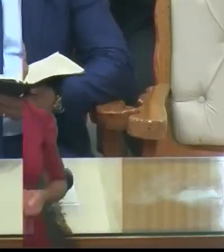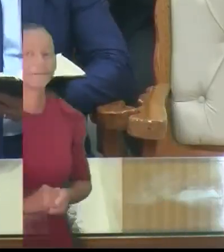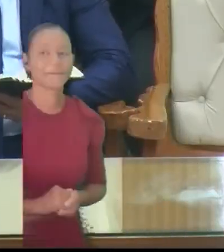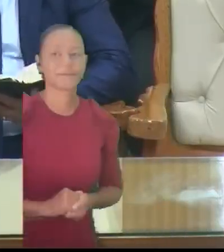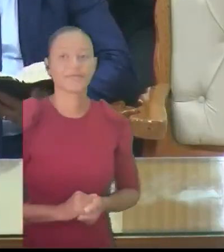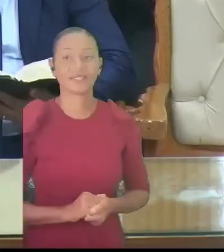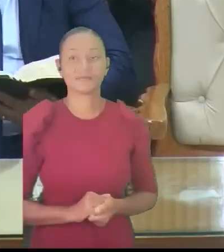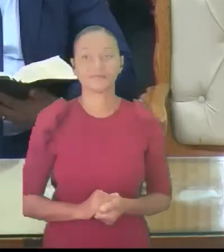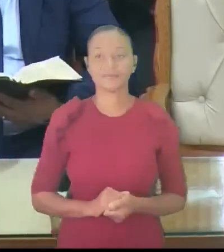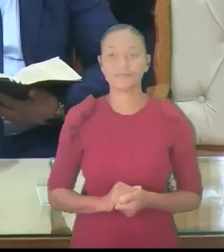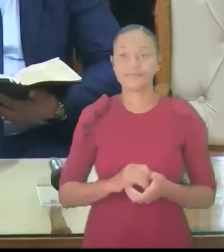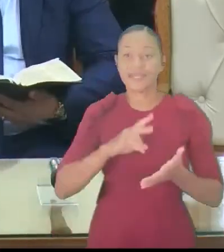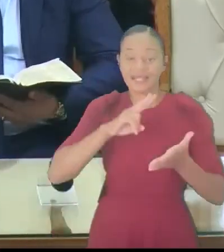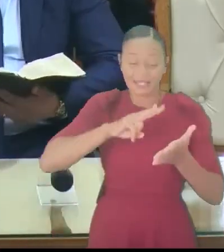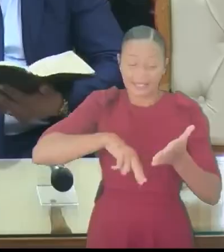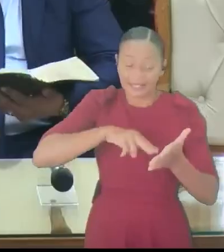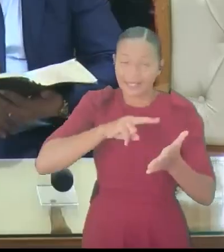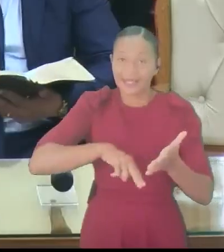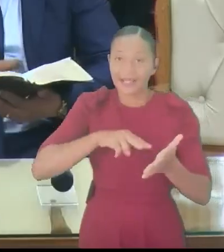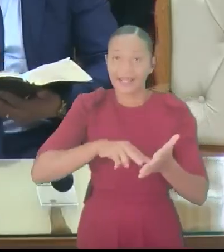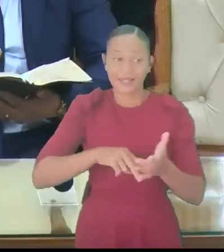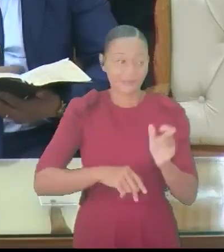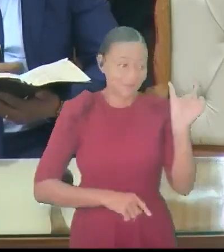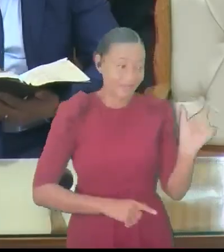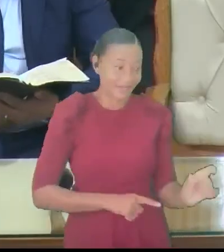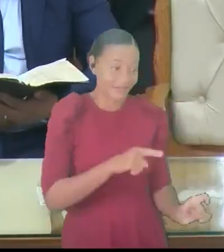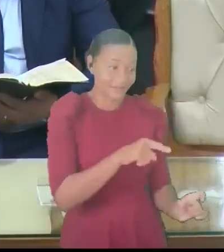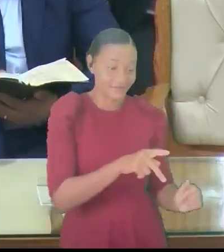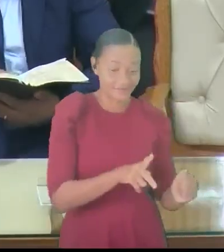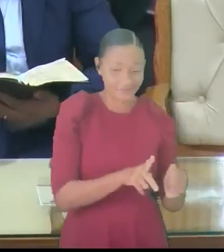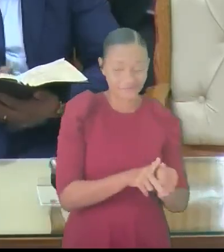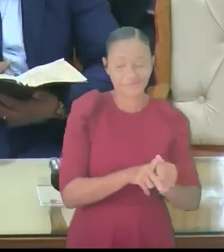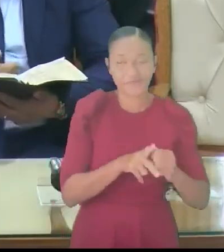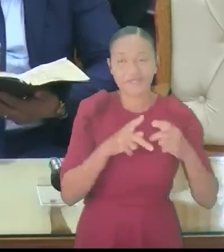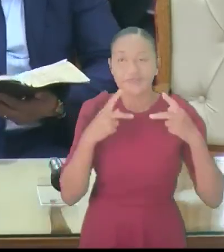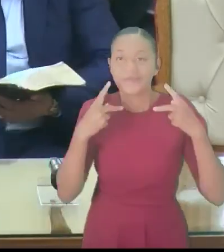que Pedro, naquela pregação